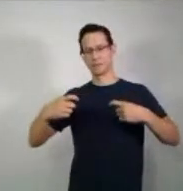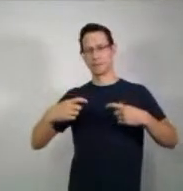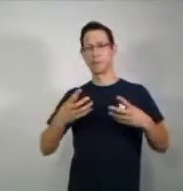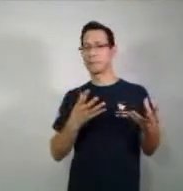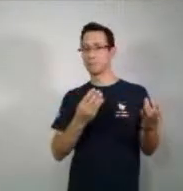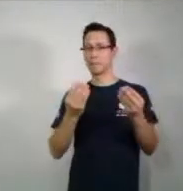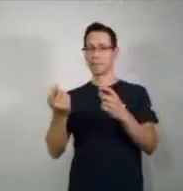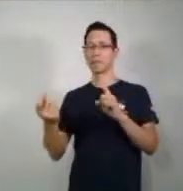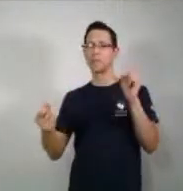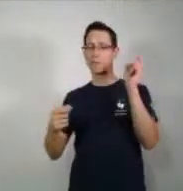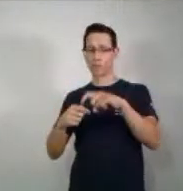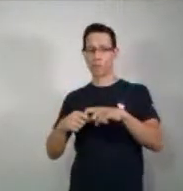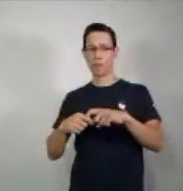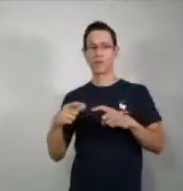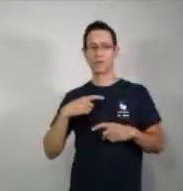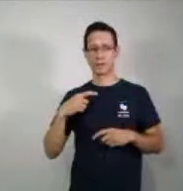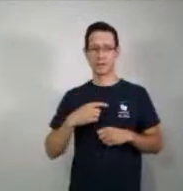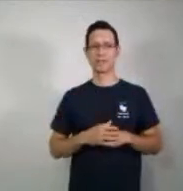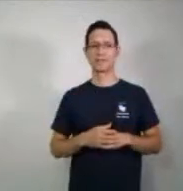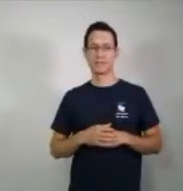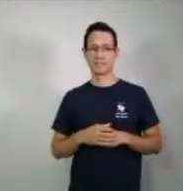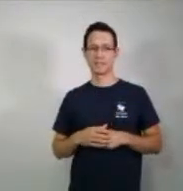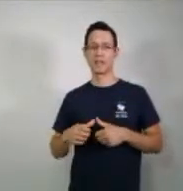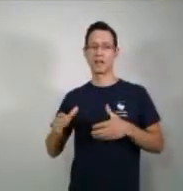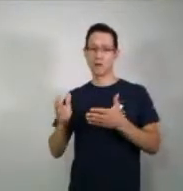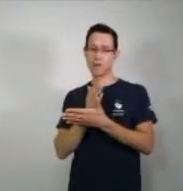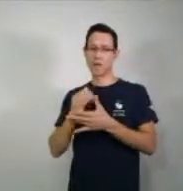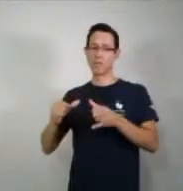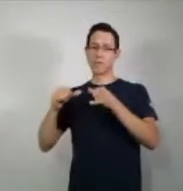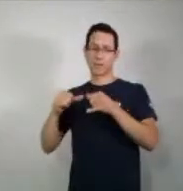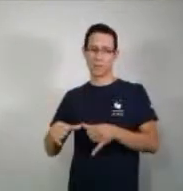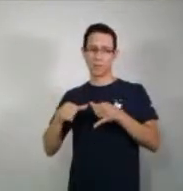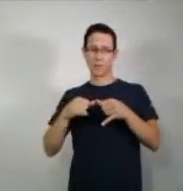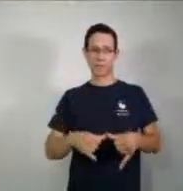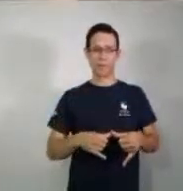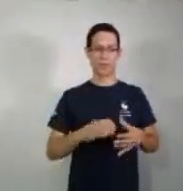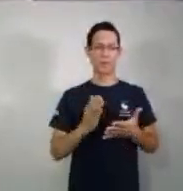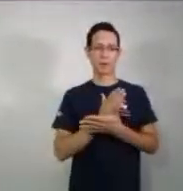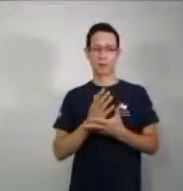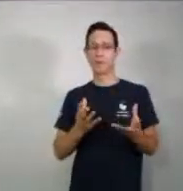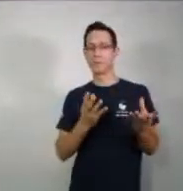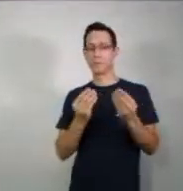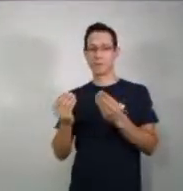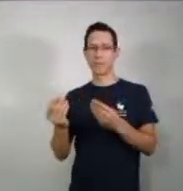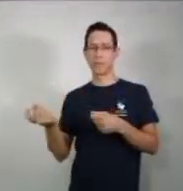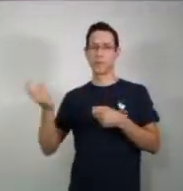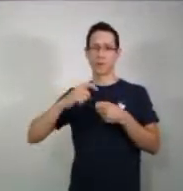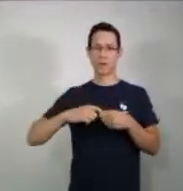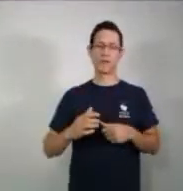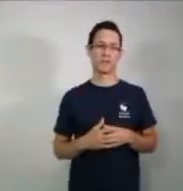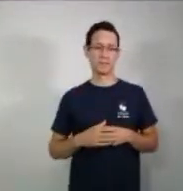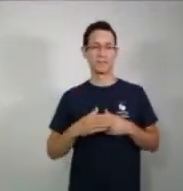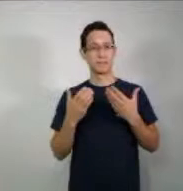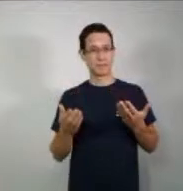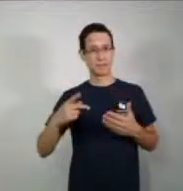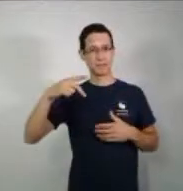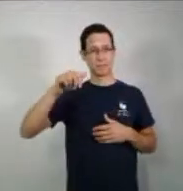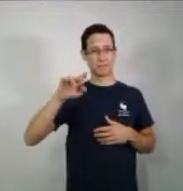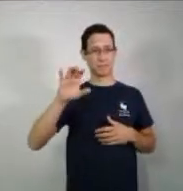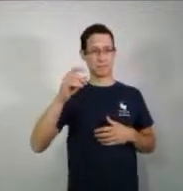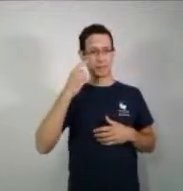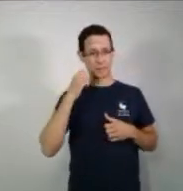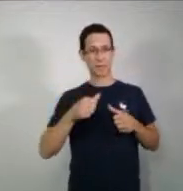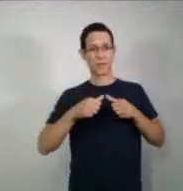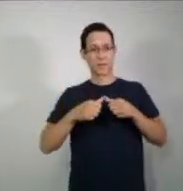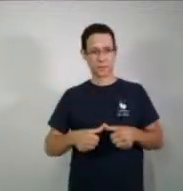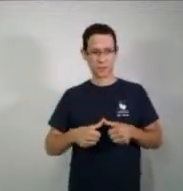né? Muitos ficaram, obviamente, mas alguns voltaram. E o fato do Paulo ter ficado, acho que a gente ganhou